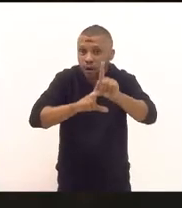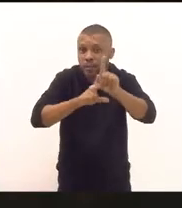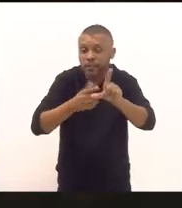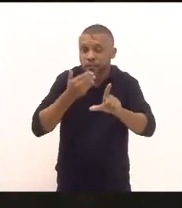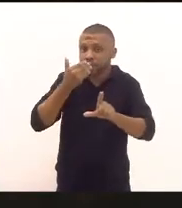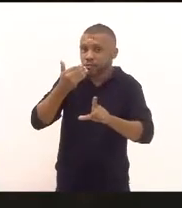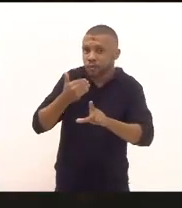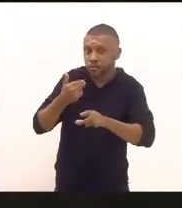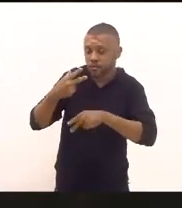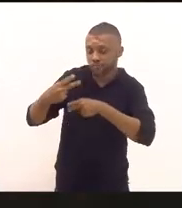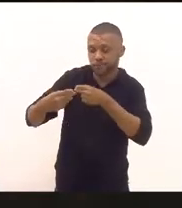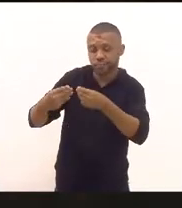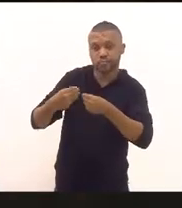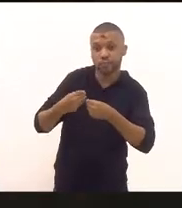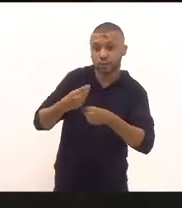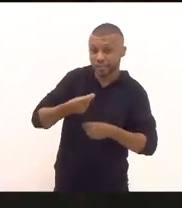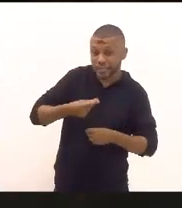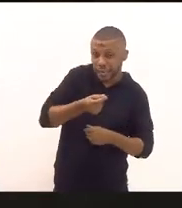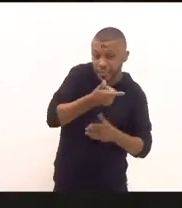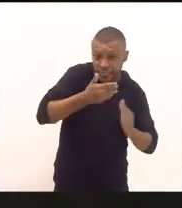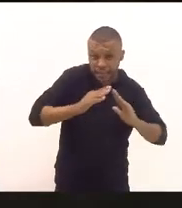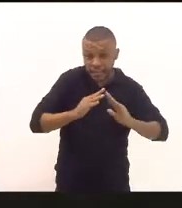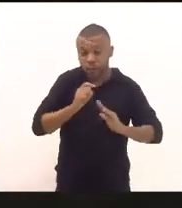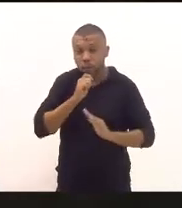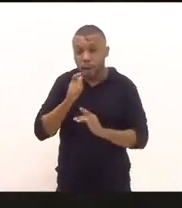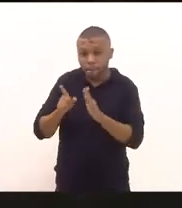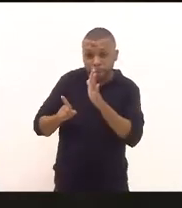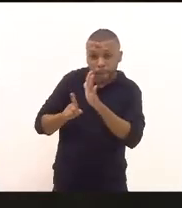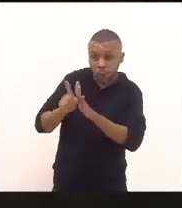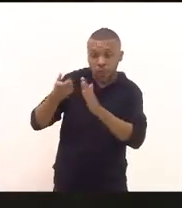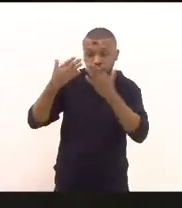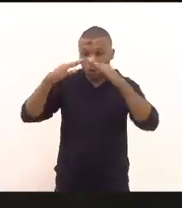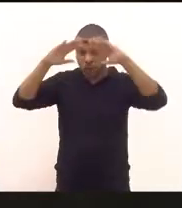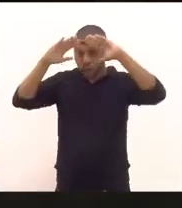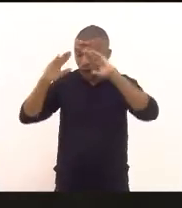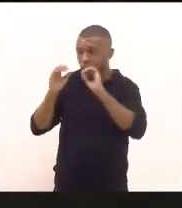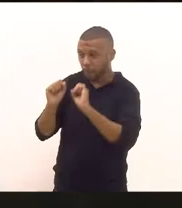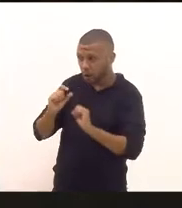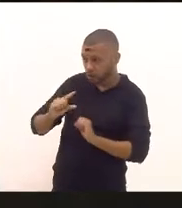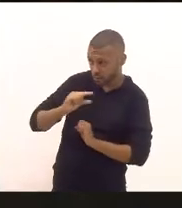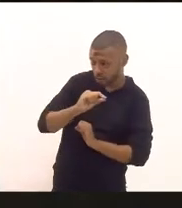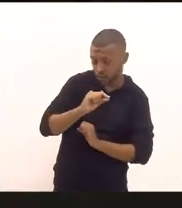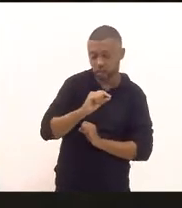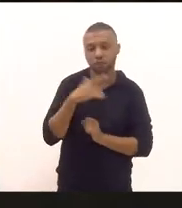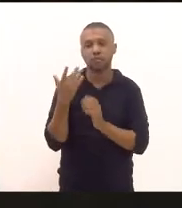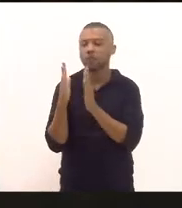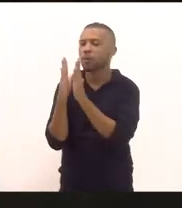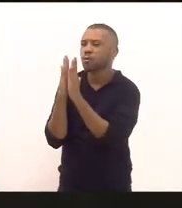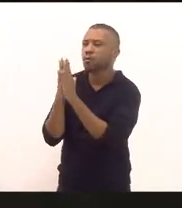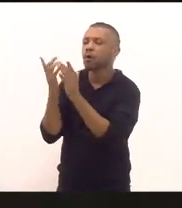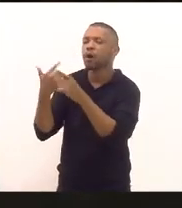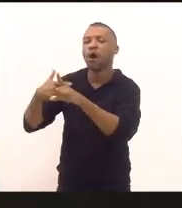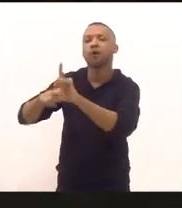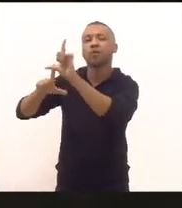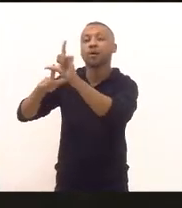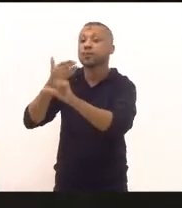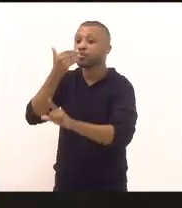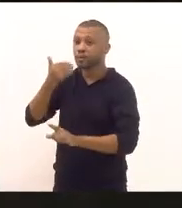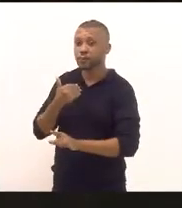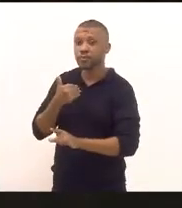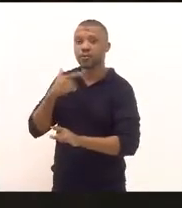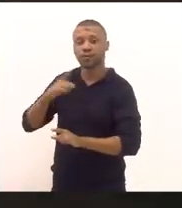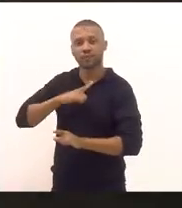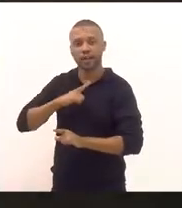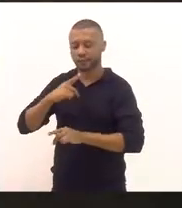é um sai de casa você perguntar orixás eu posso ir e quando eu fui perguntar ou só se mandou que eu trouxesse